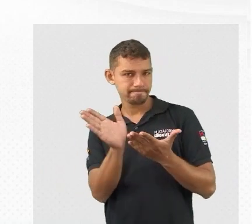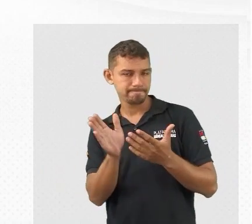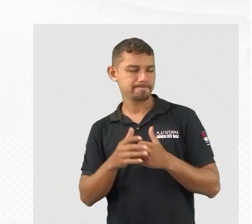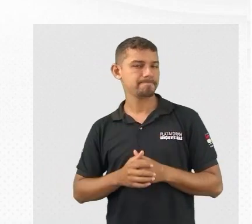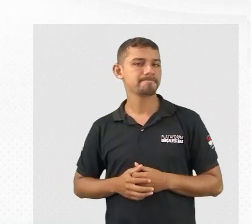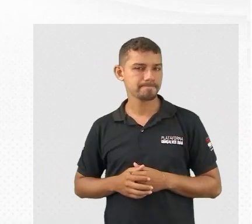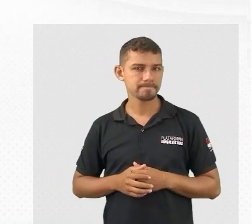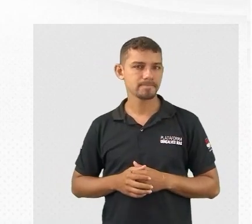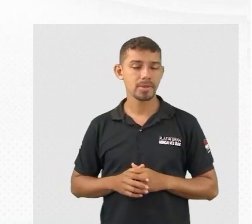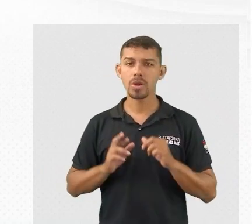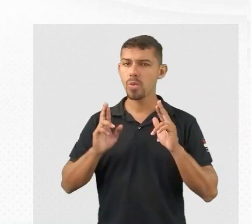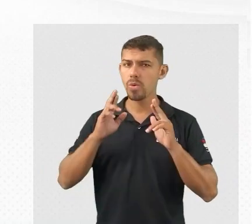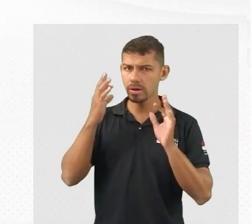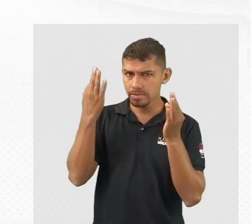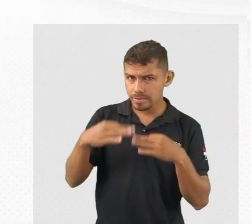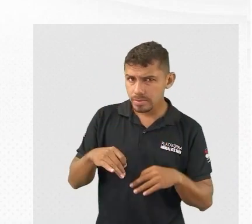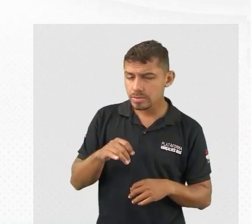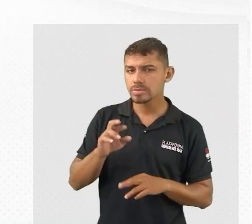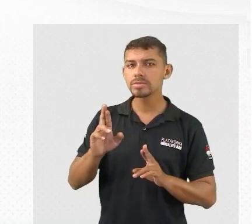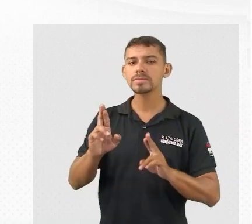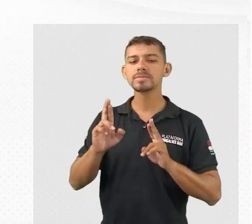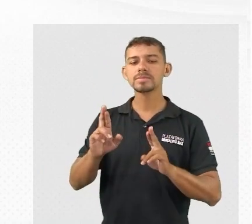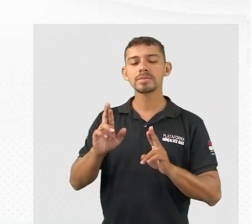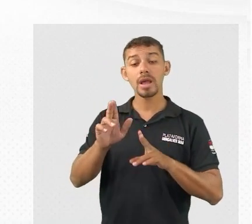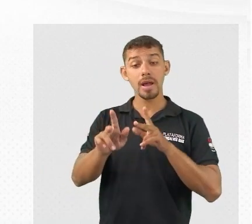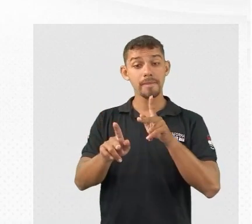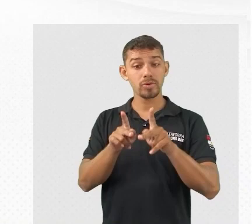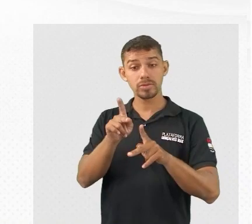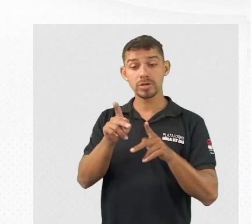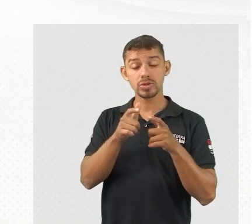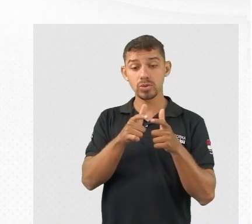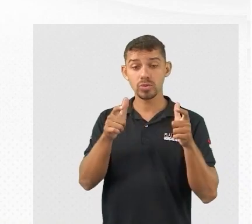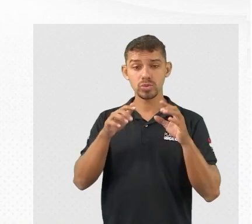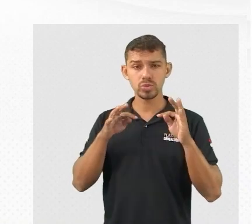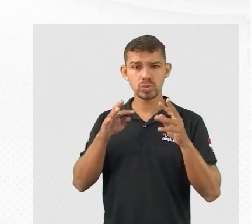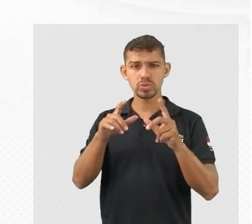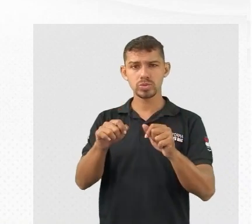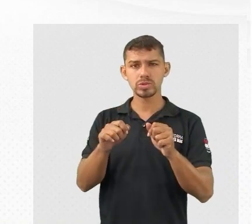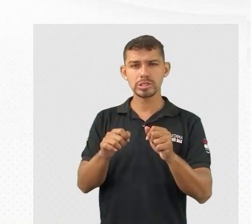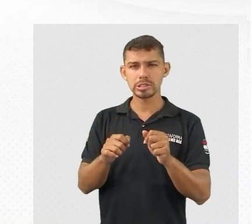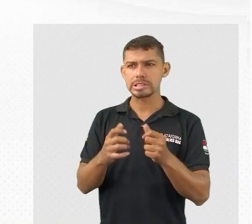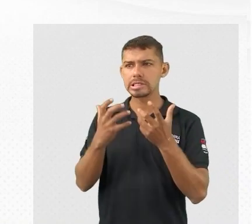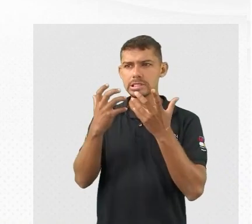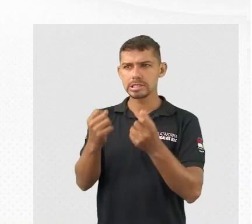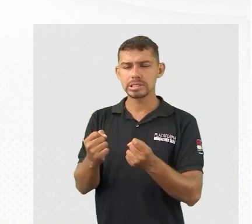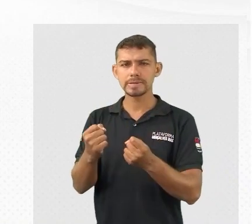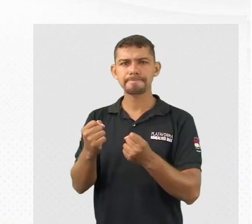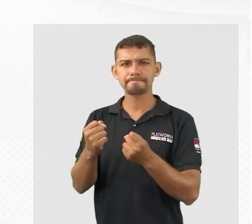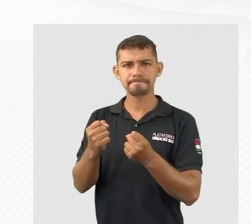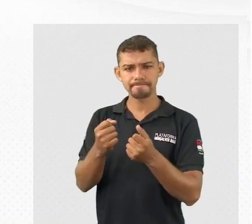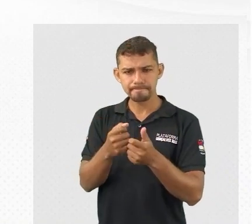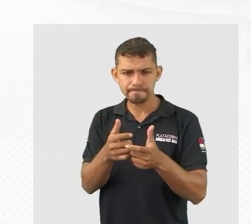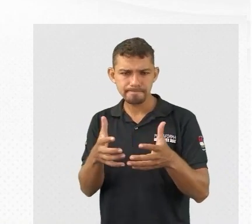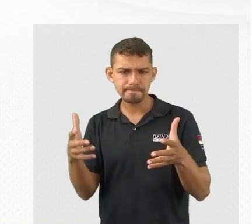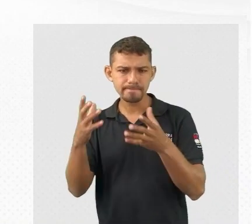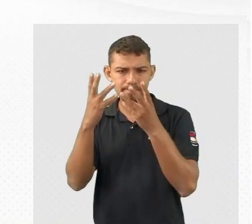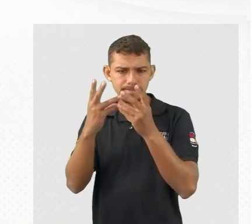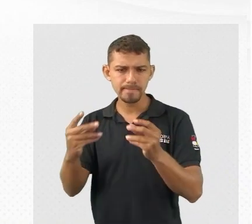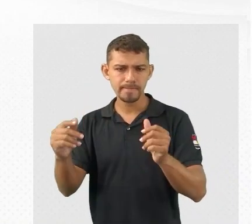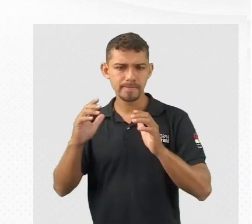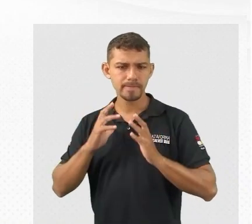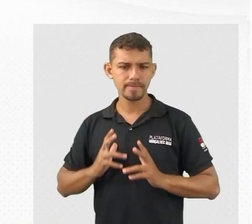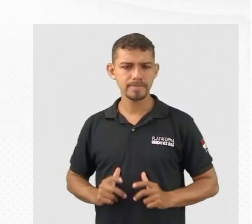que realmente se espera é que a população como um todo morra dessa isca, desse entretenimento vazio, né? Que